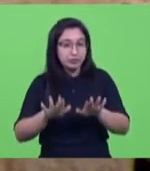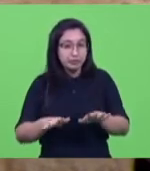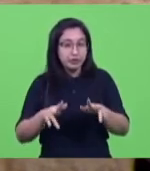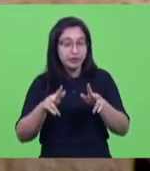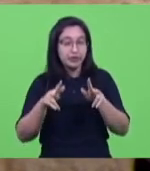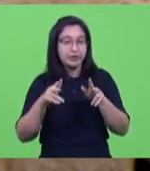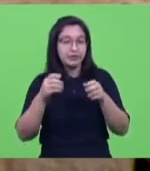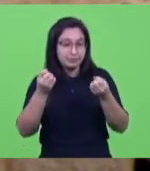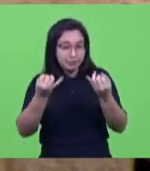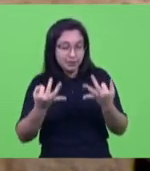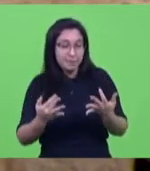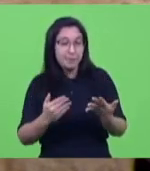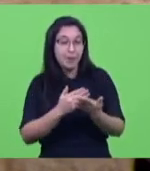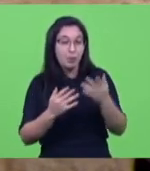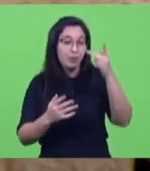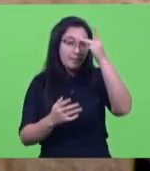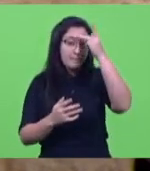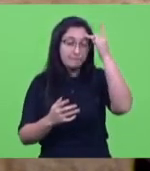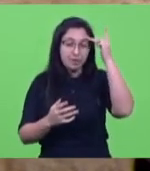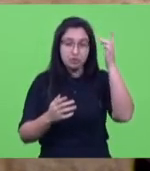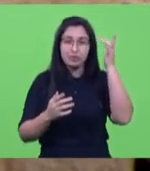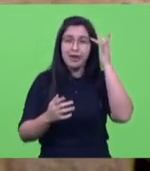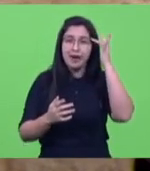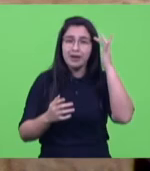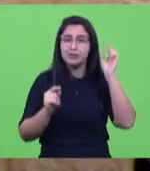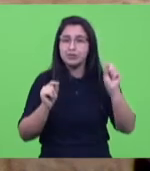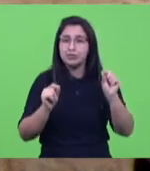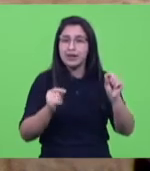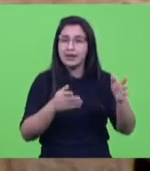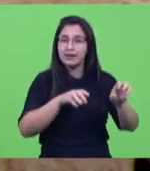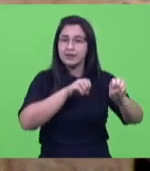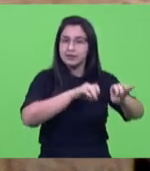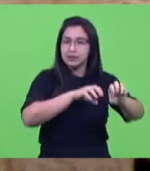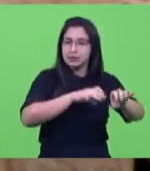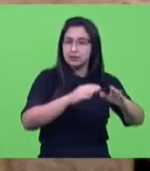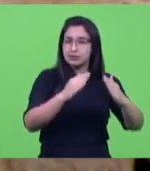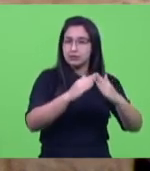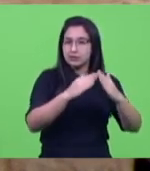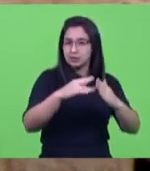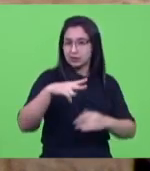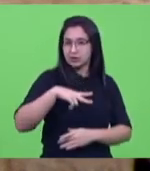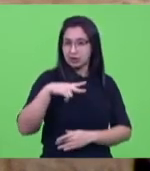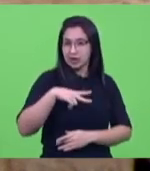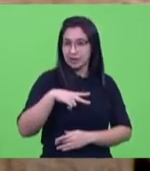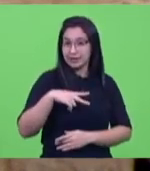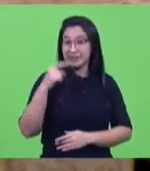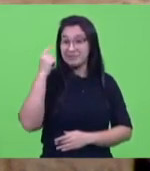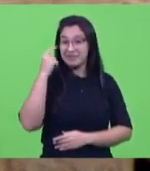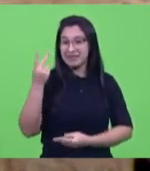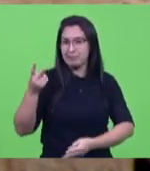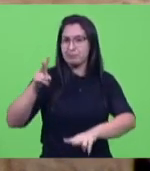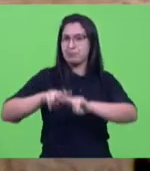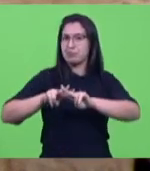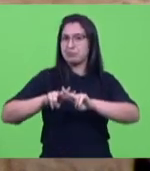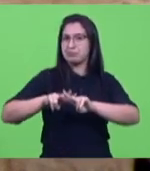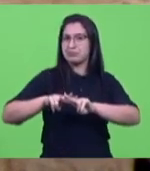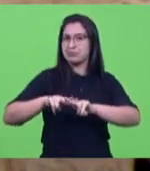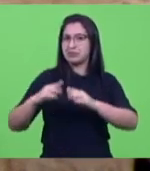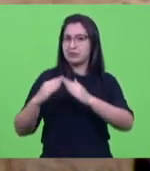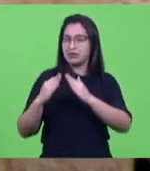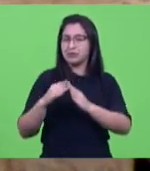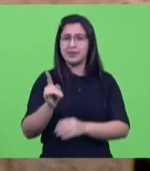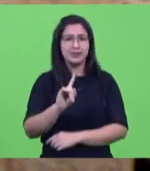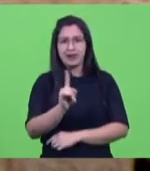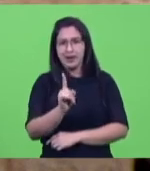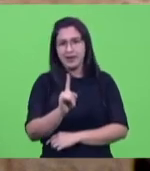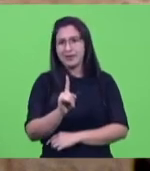pessoas têm esse preconceito, acham que educação domiciliar significa simplesmente prisão domiciliar. Não. De jeito nenhum, não tem nada a